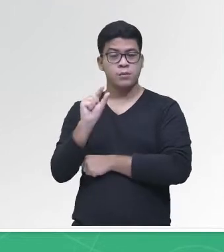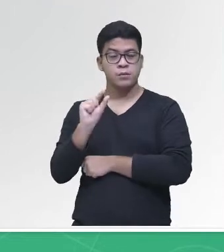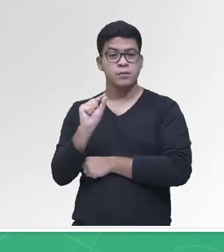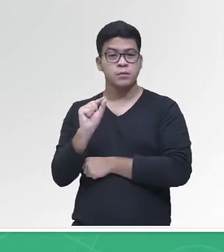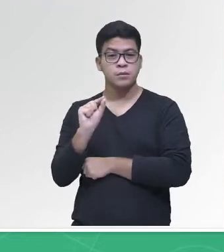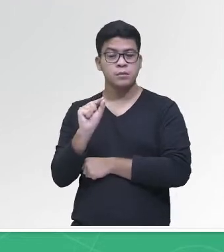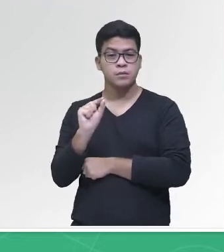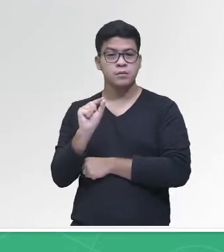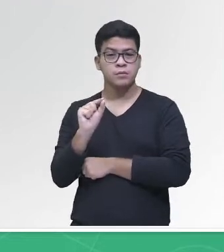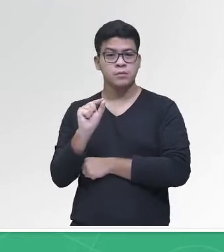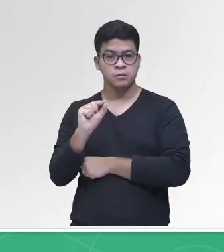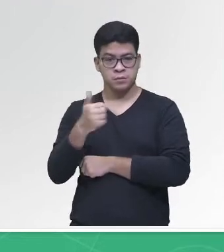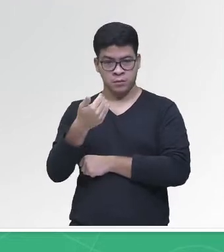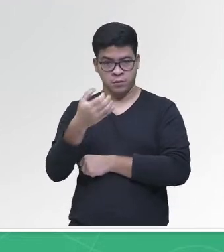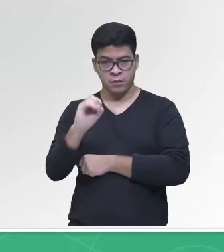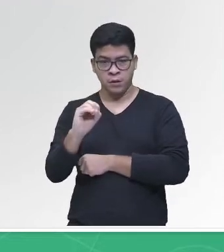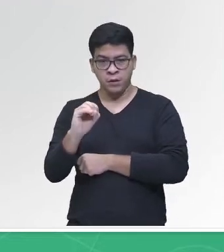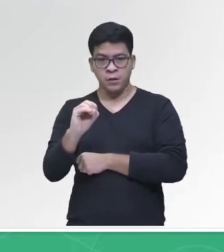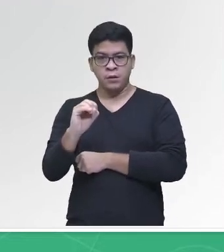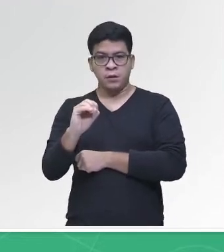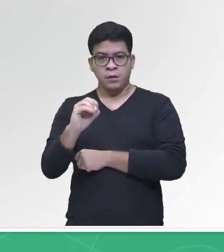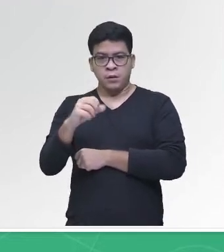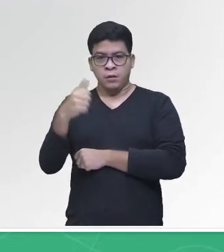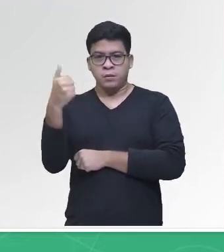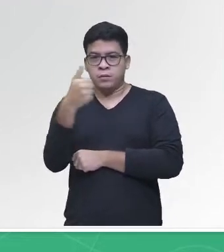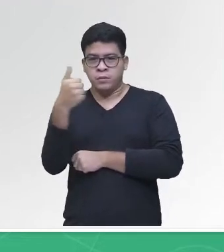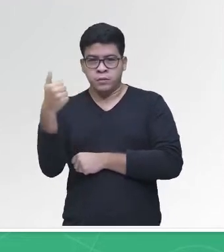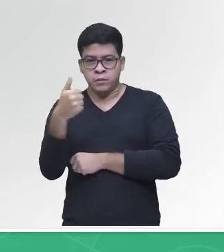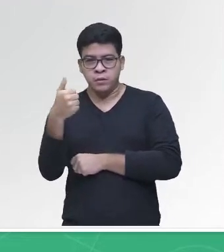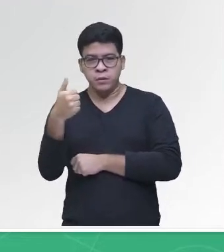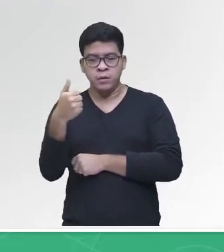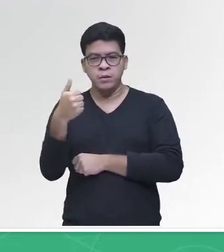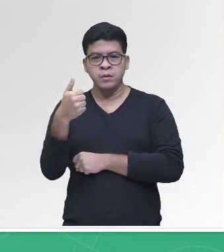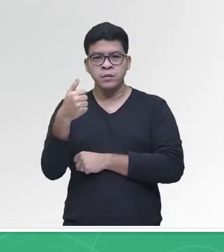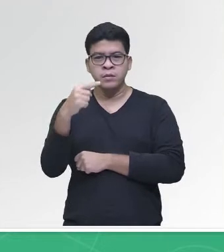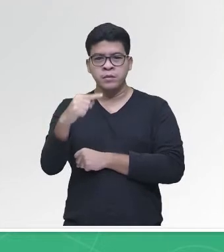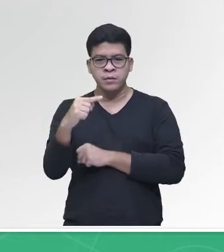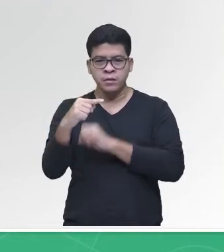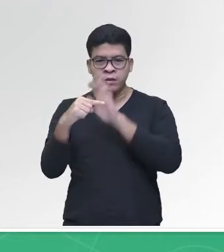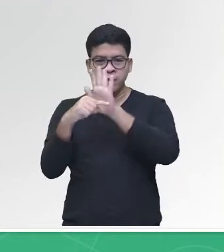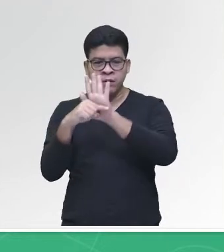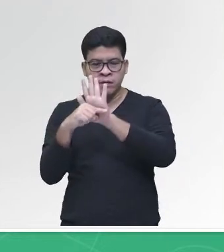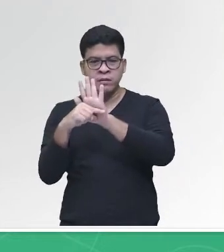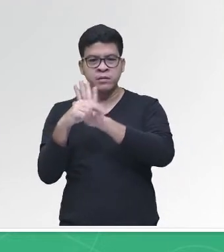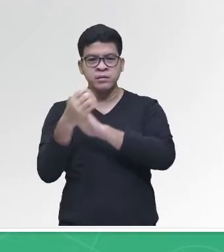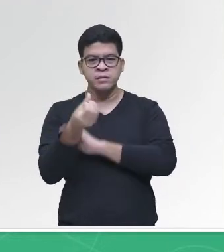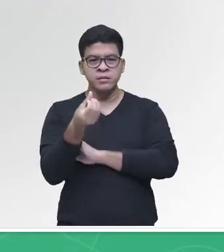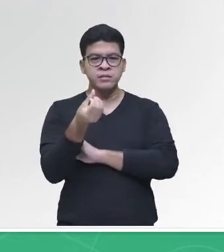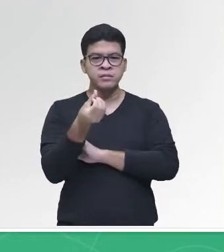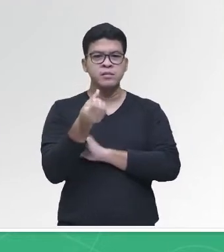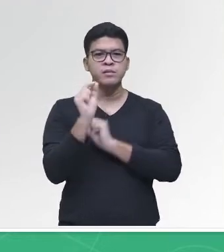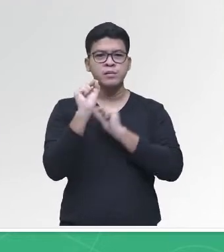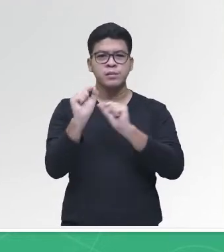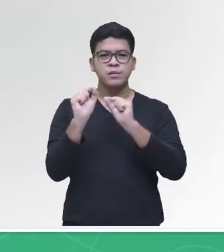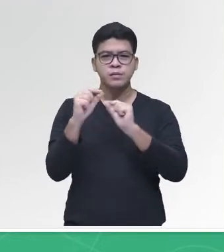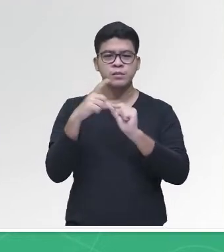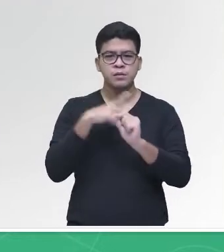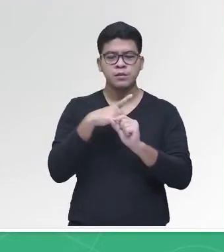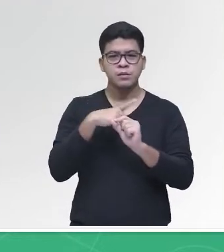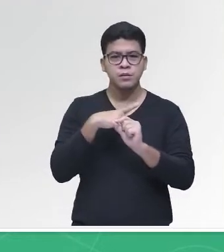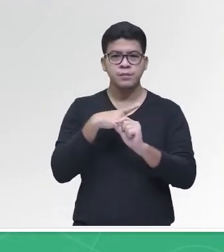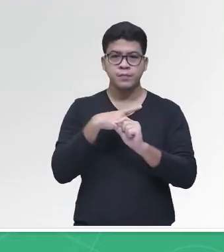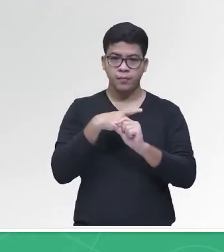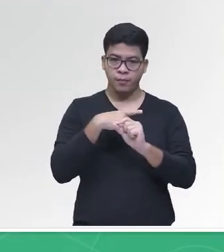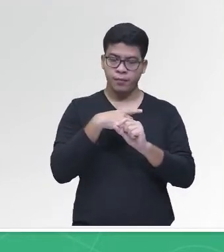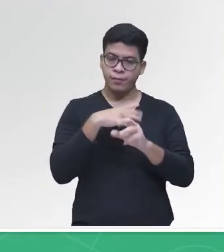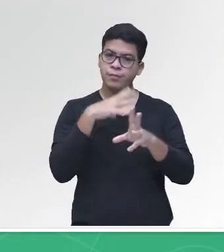tenho 10, tenho 11 e tenho menos 6. Vou somar 10 mais